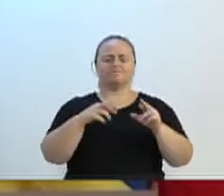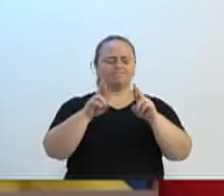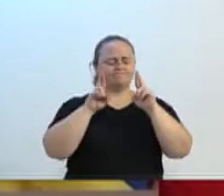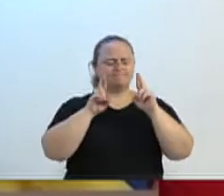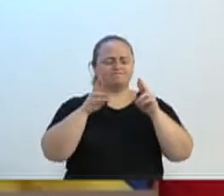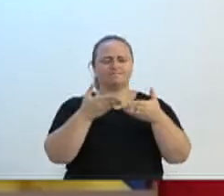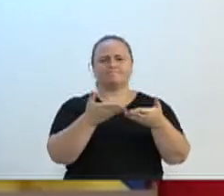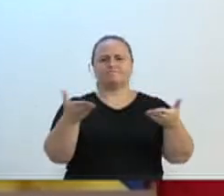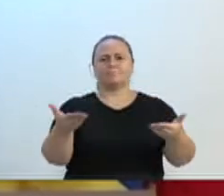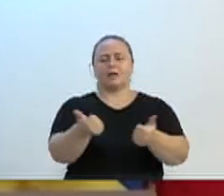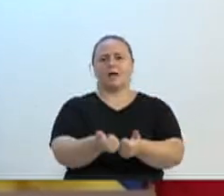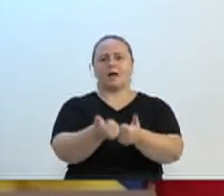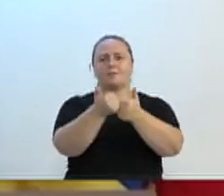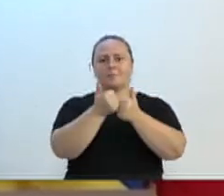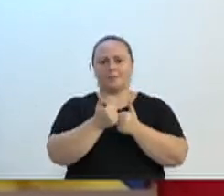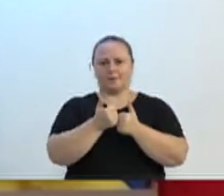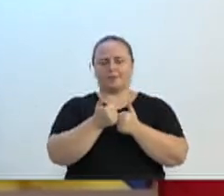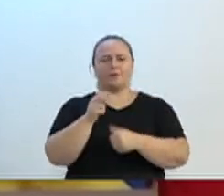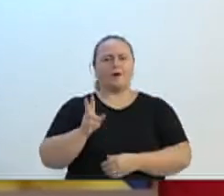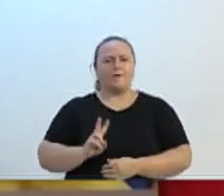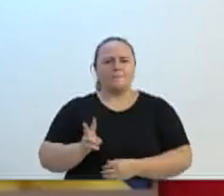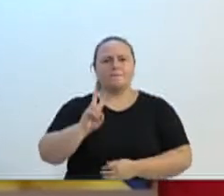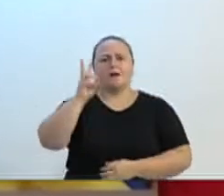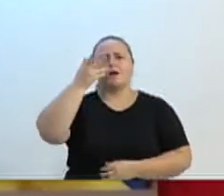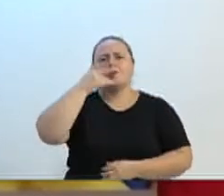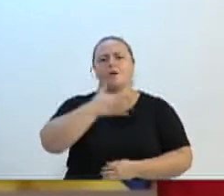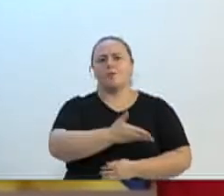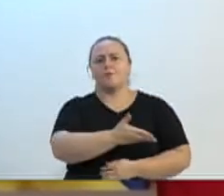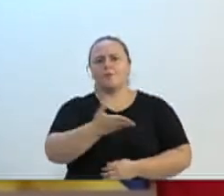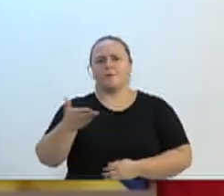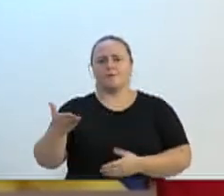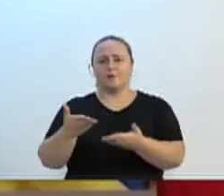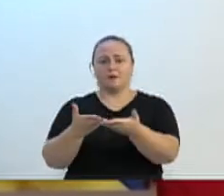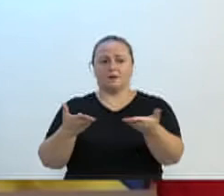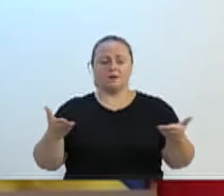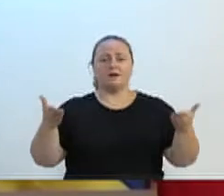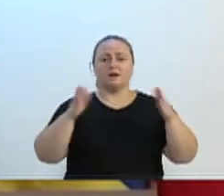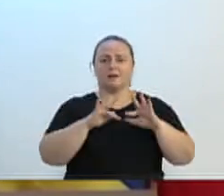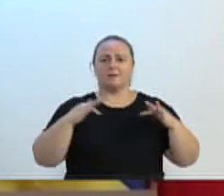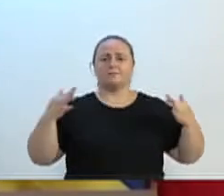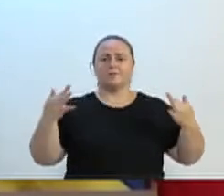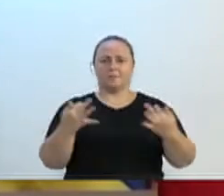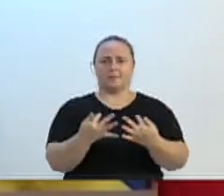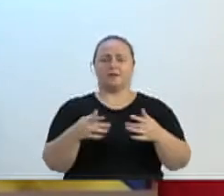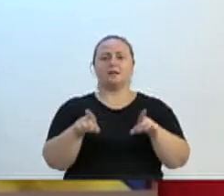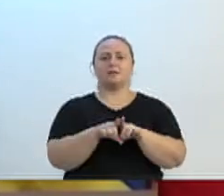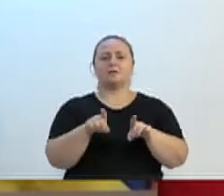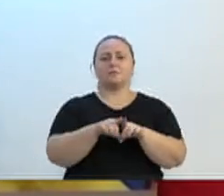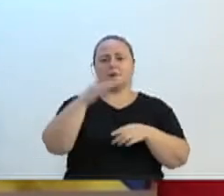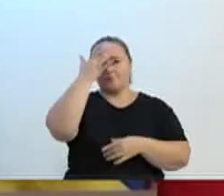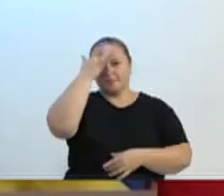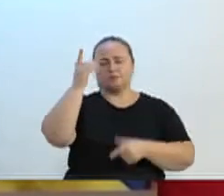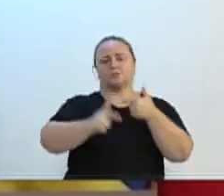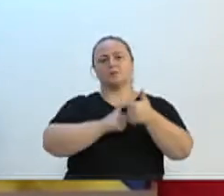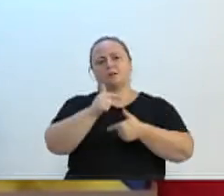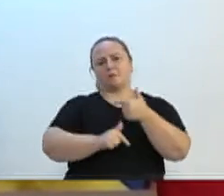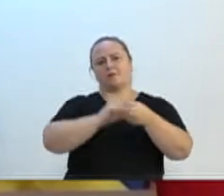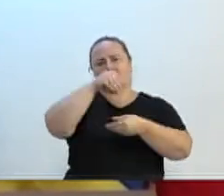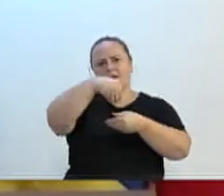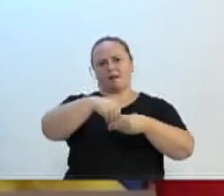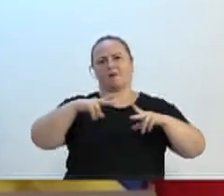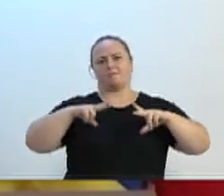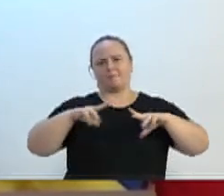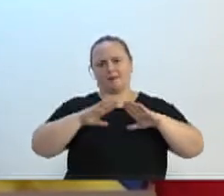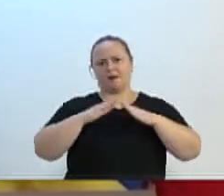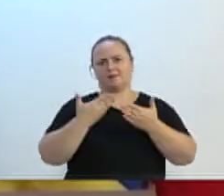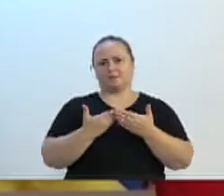que possamos valorizar nossas crianças, suas famílias e nossos colaboradores, e para que juntos